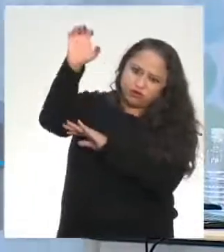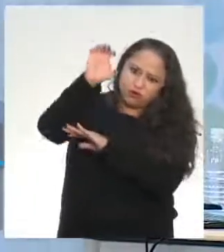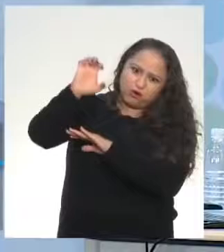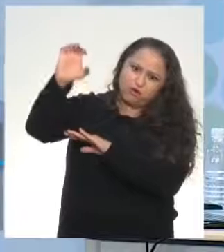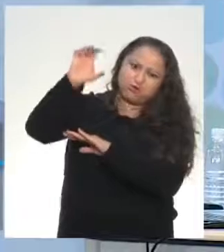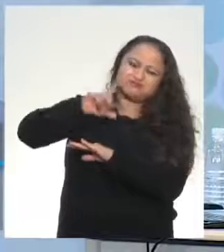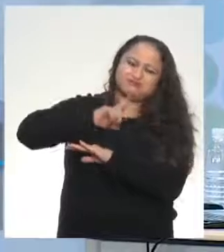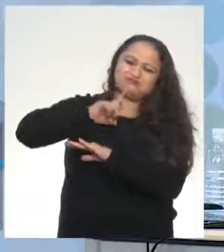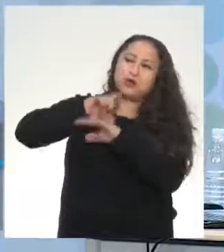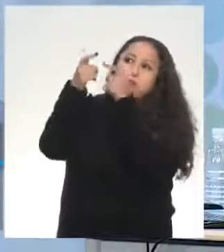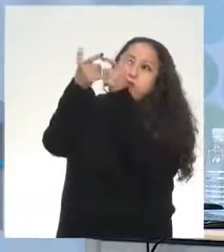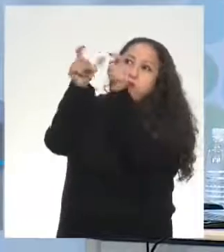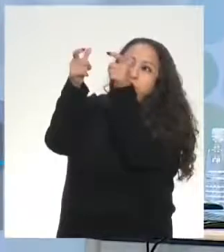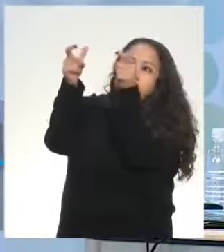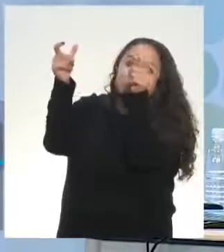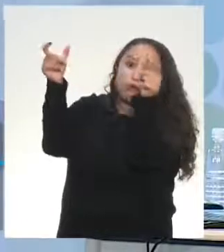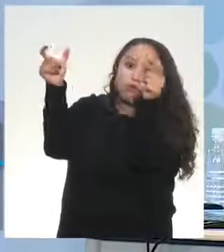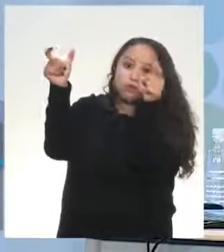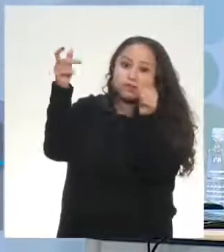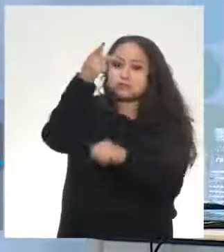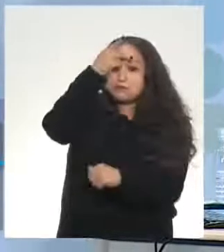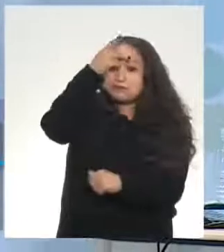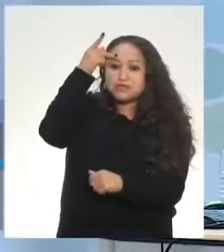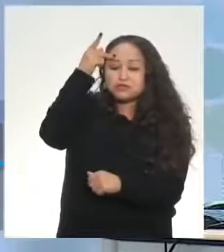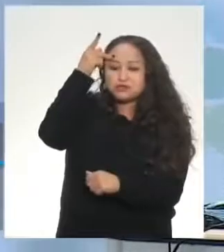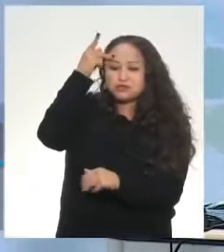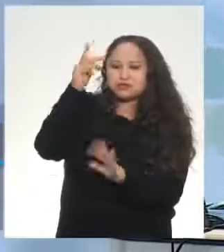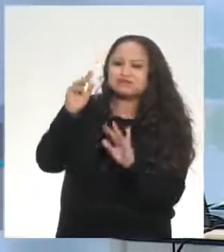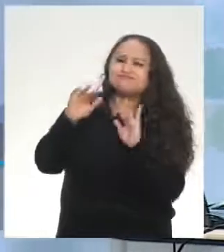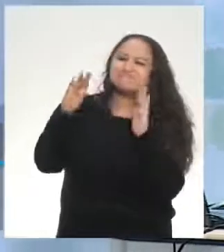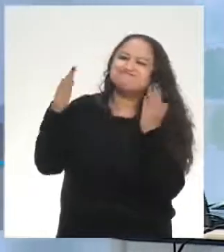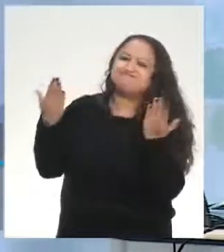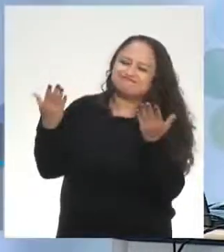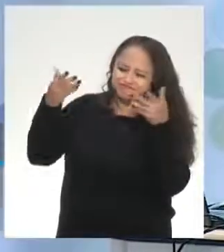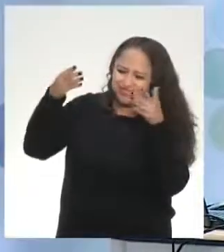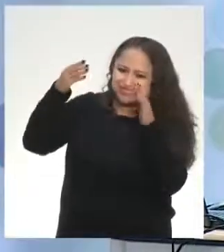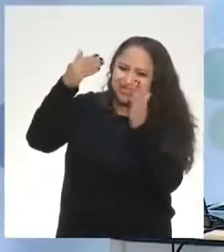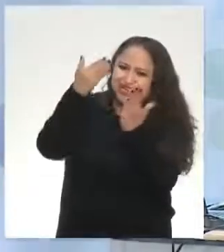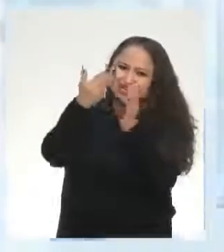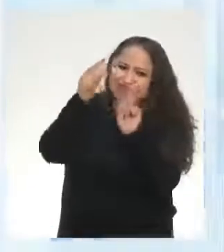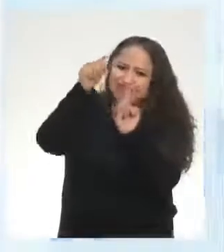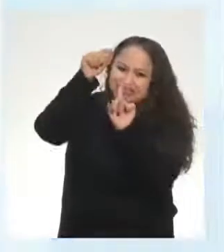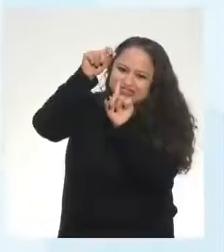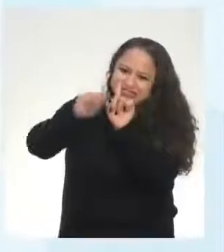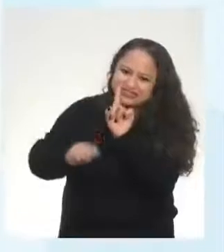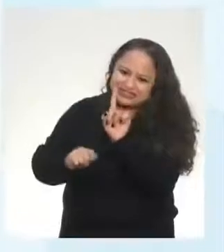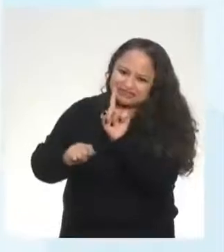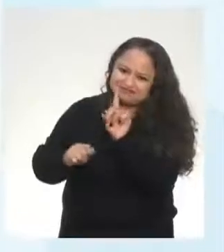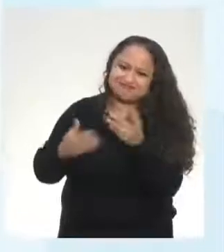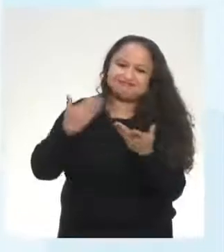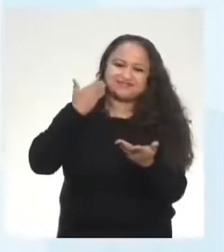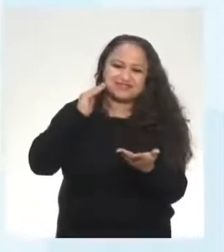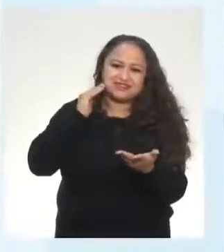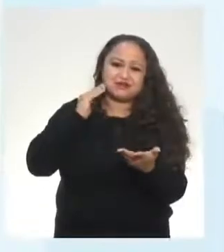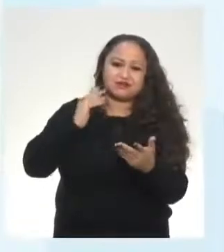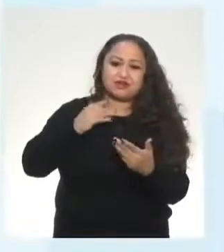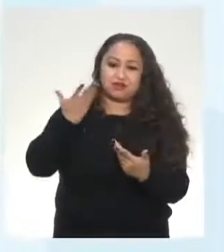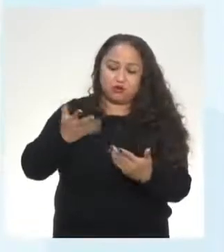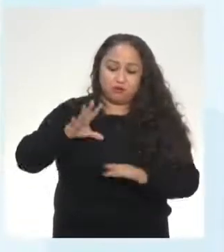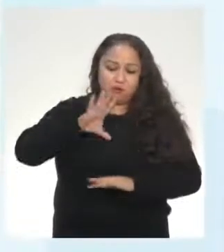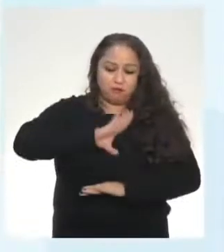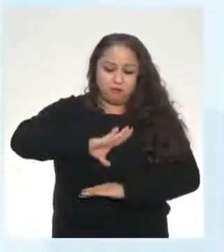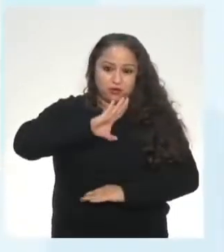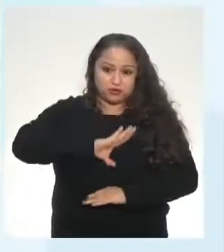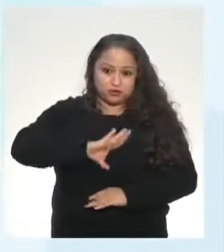com crescimento populacional negativo, que a gente observa aí países como Portugal,